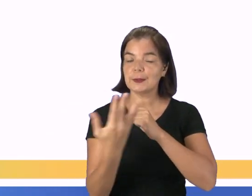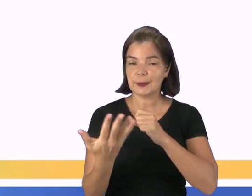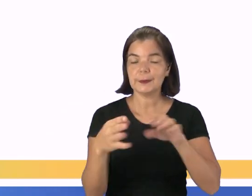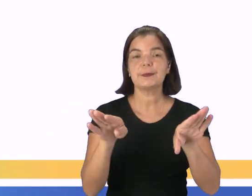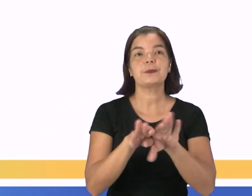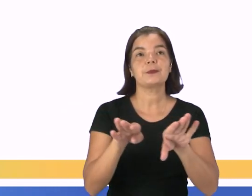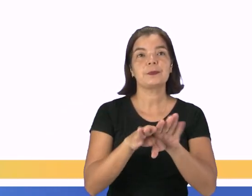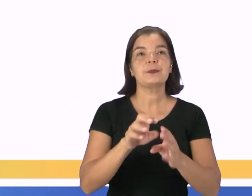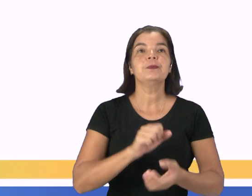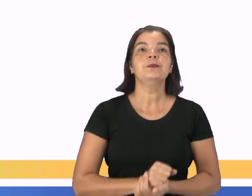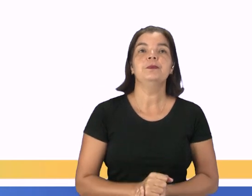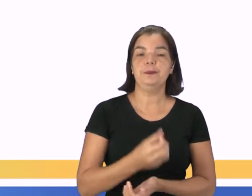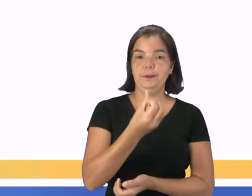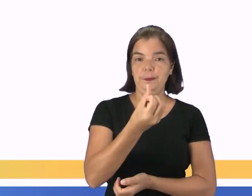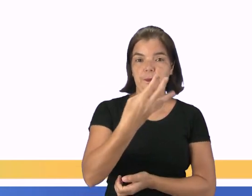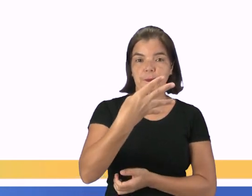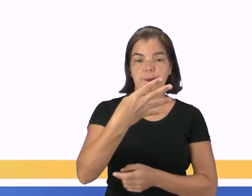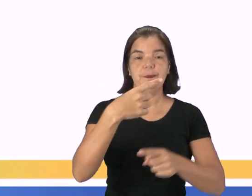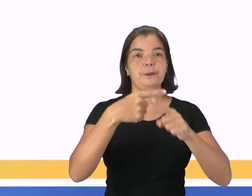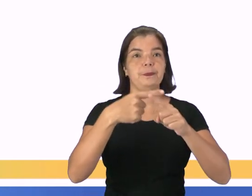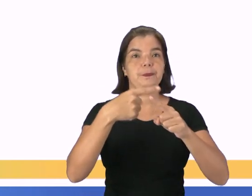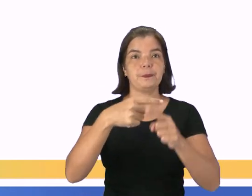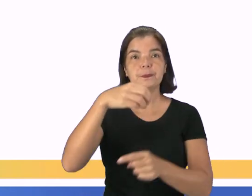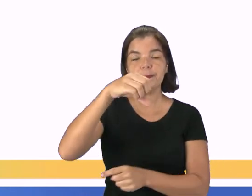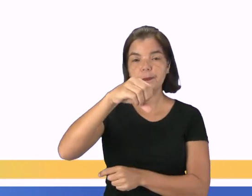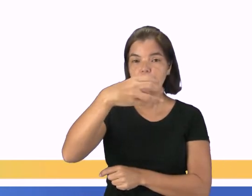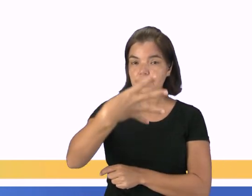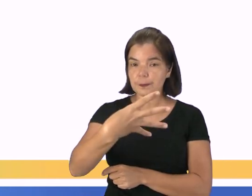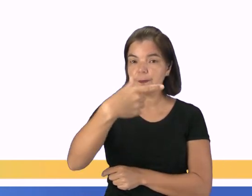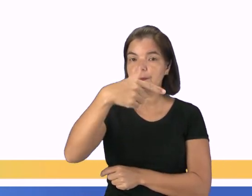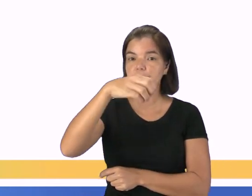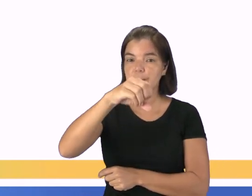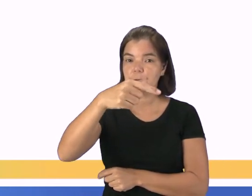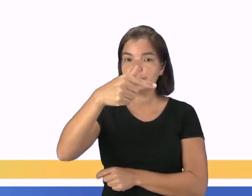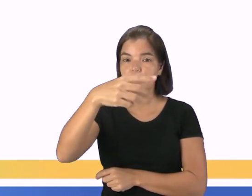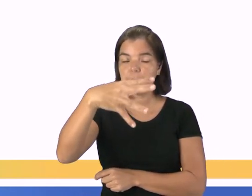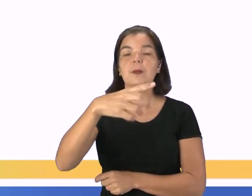fração centesimal e realizaremos o produto da fração pelo número